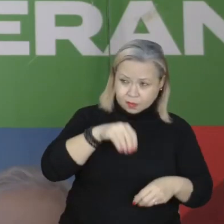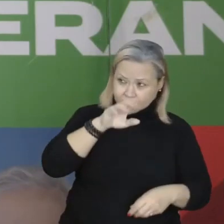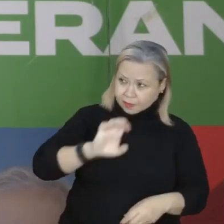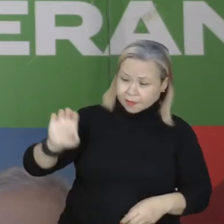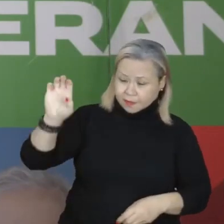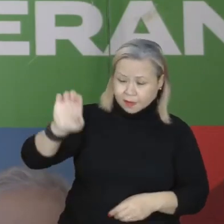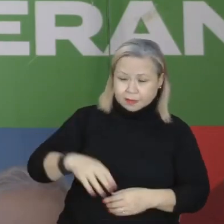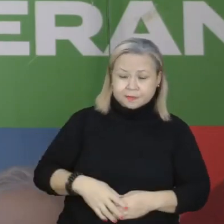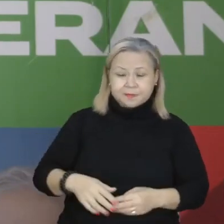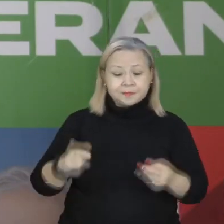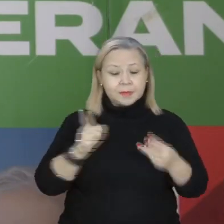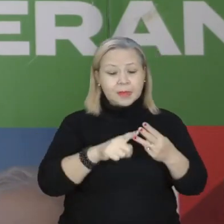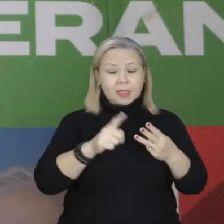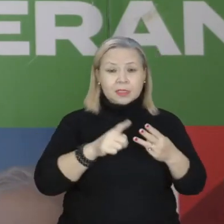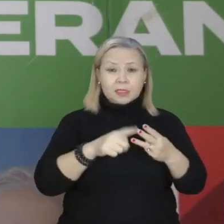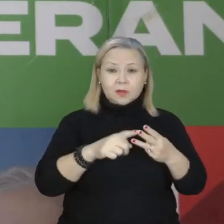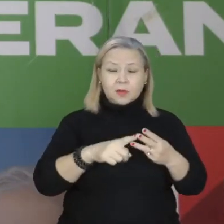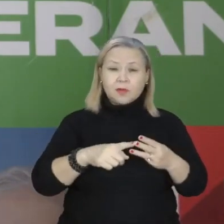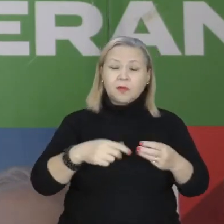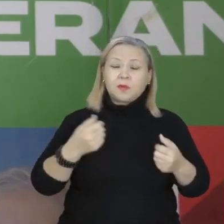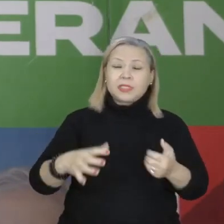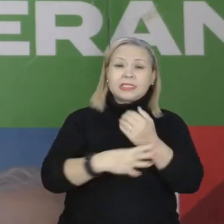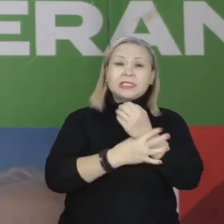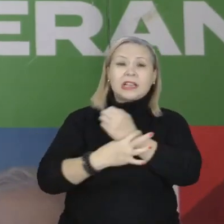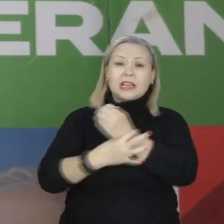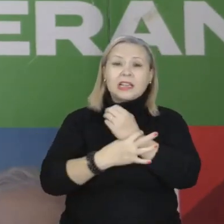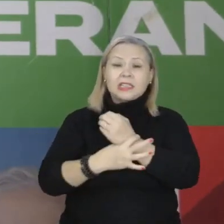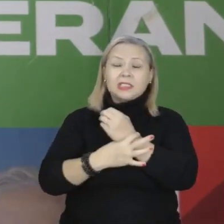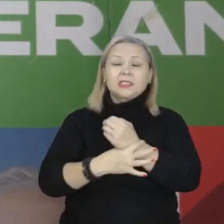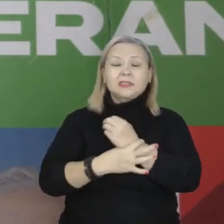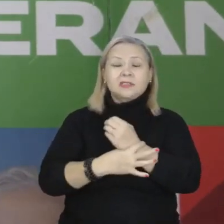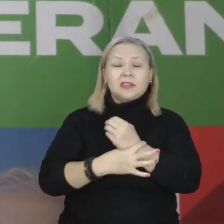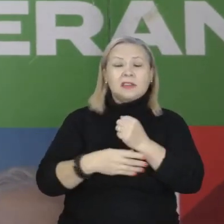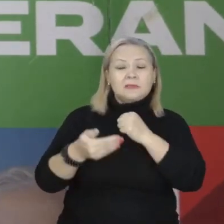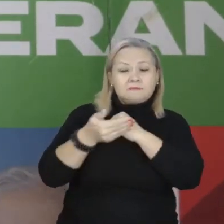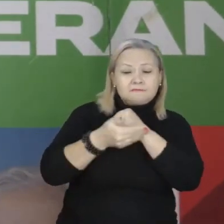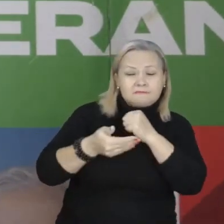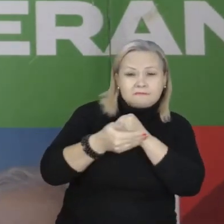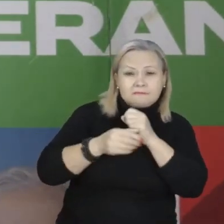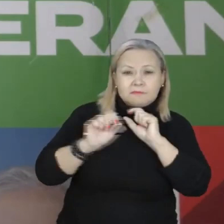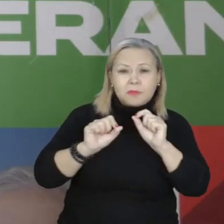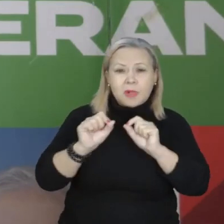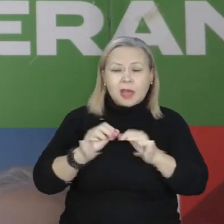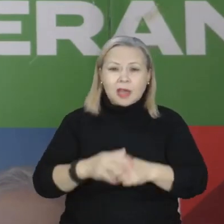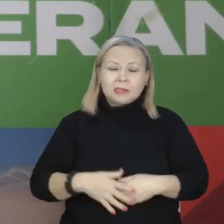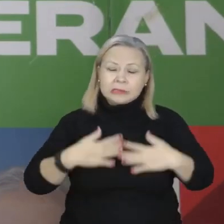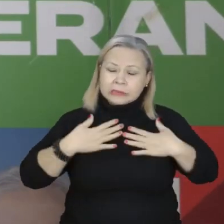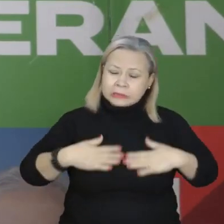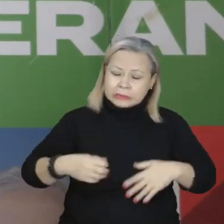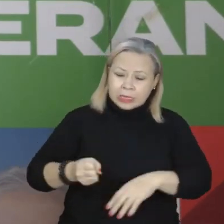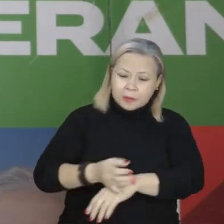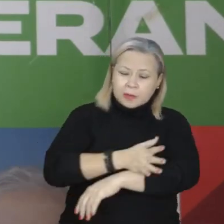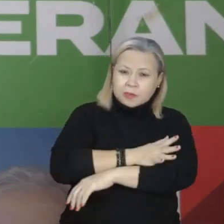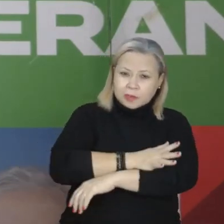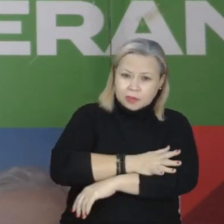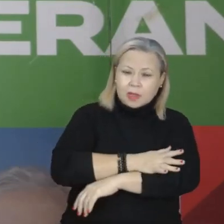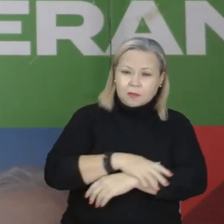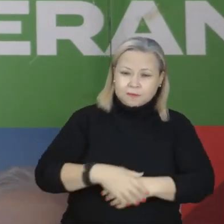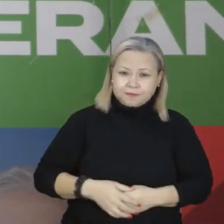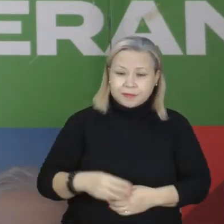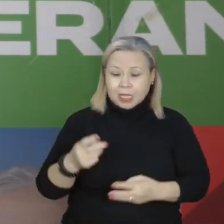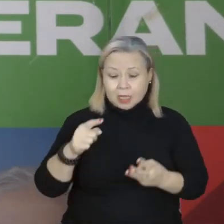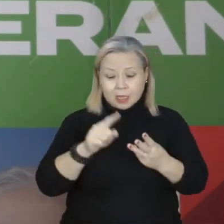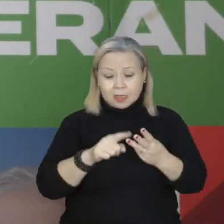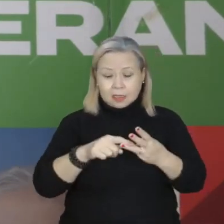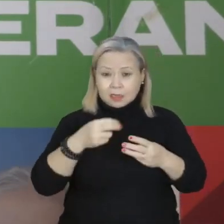o presidente precisa garantir estabilidade. Estabilidade política, estabilidade jurídica, estabilidade emocional. E terceira,